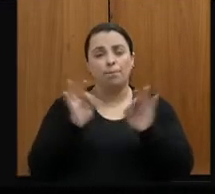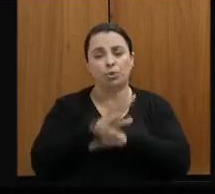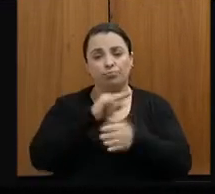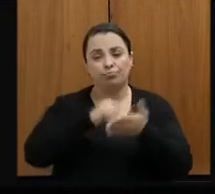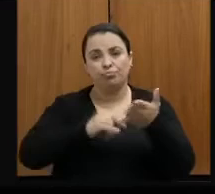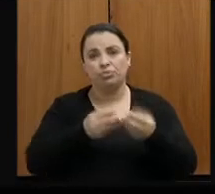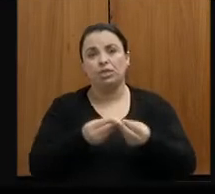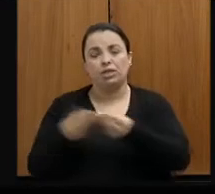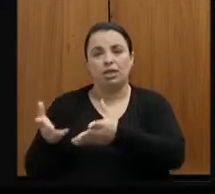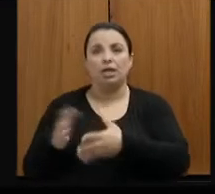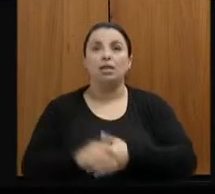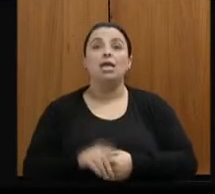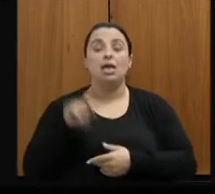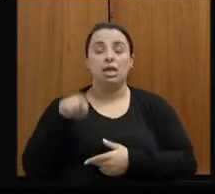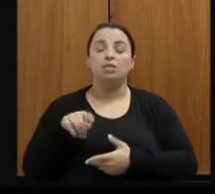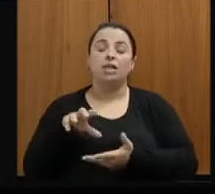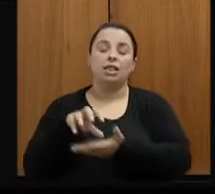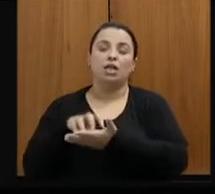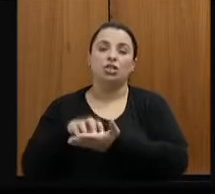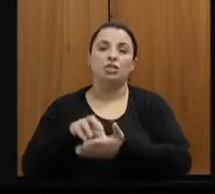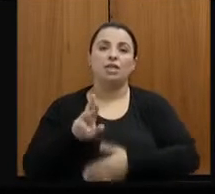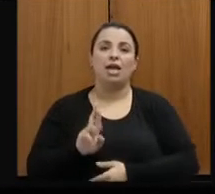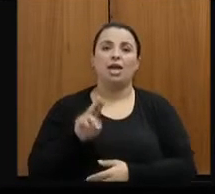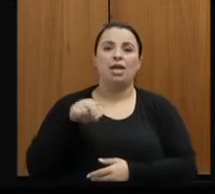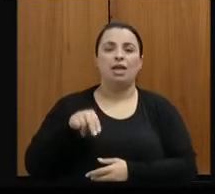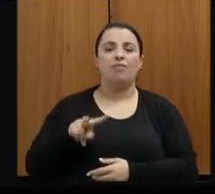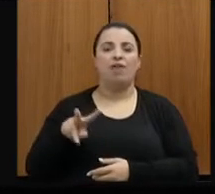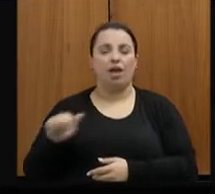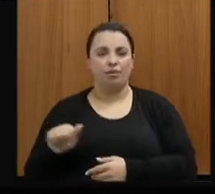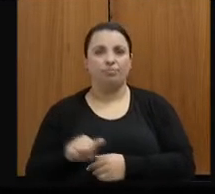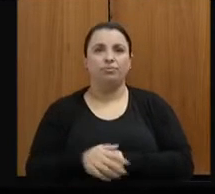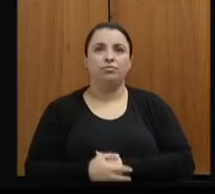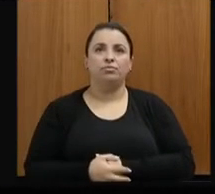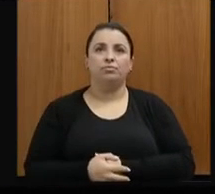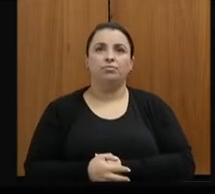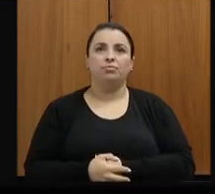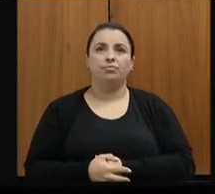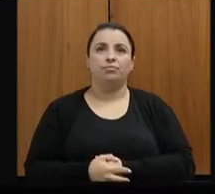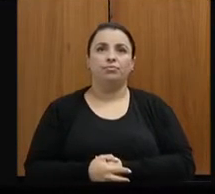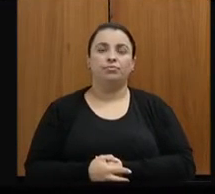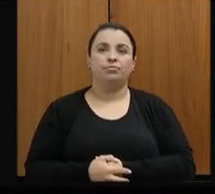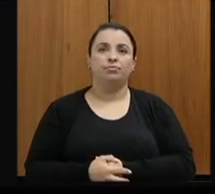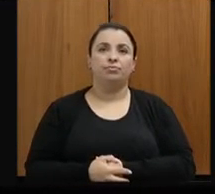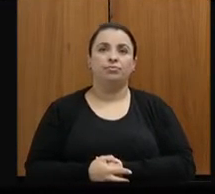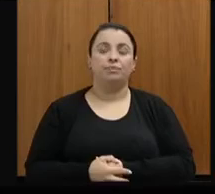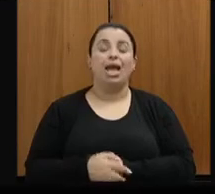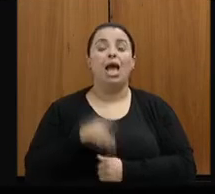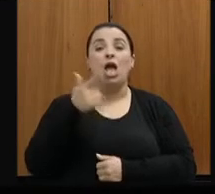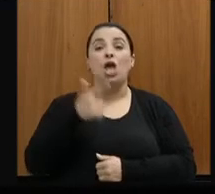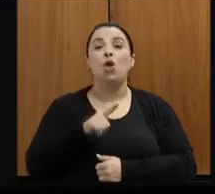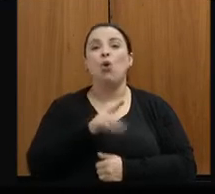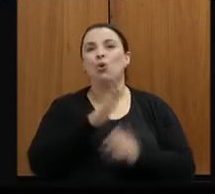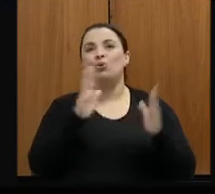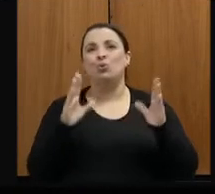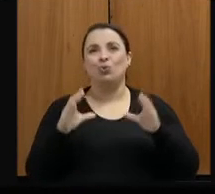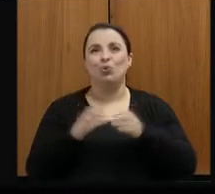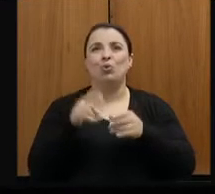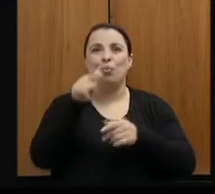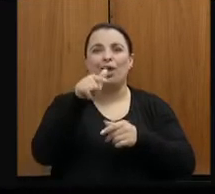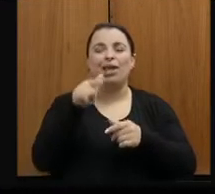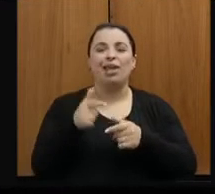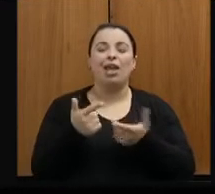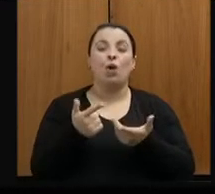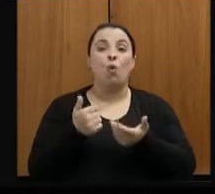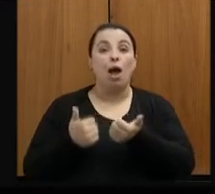RMVA. Pode passar? E aí a gente tem uma outra categoria, o apoio que a gente presta para